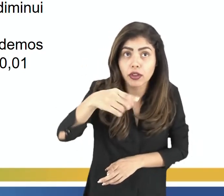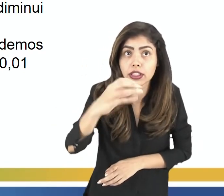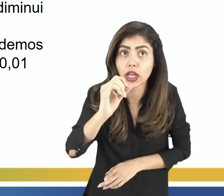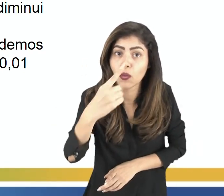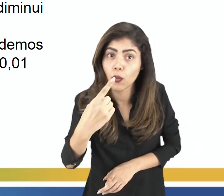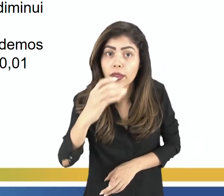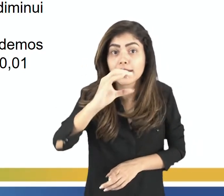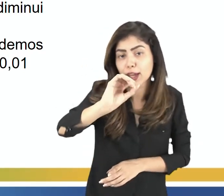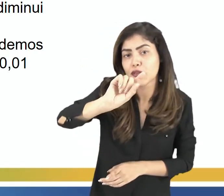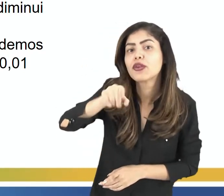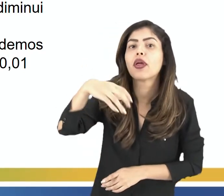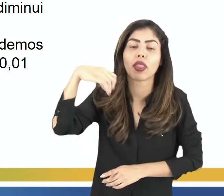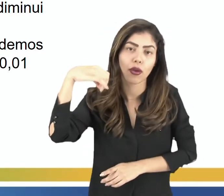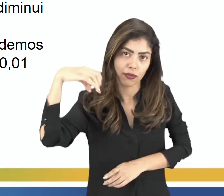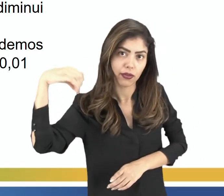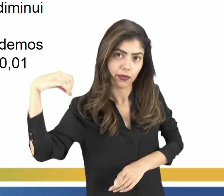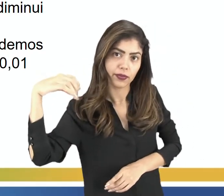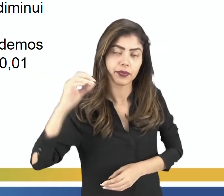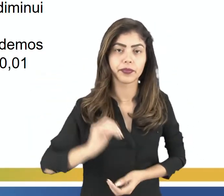quanto?